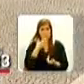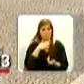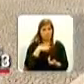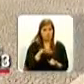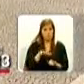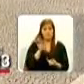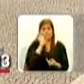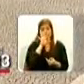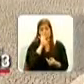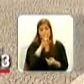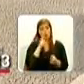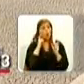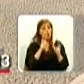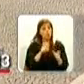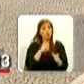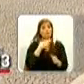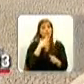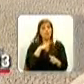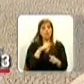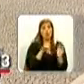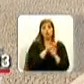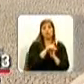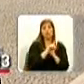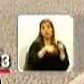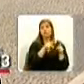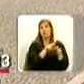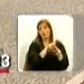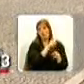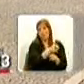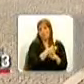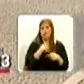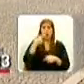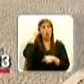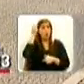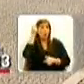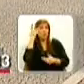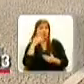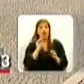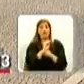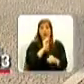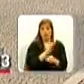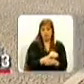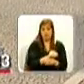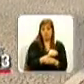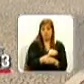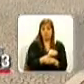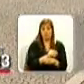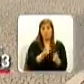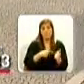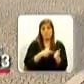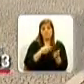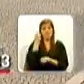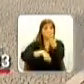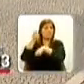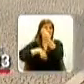próprio financiamento, tem condições favoráveis, é outro concorrente. Agora, eu também compreendo que a banca, como precisa se libertar